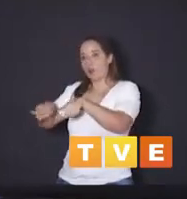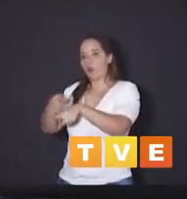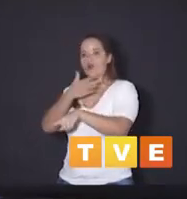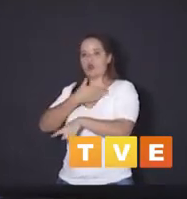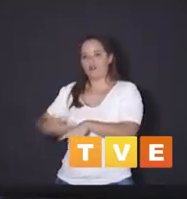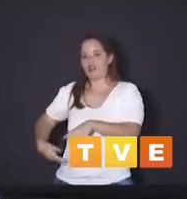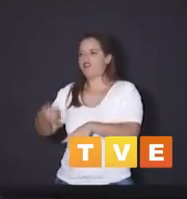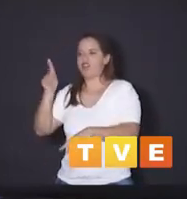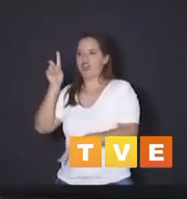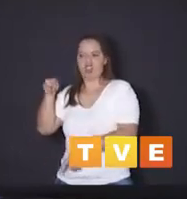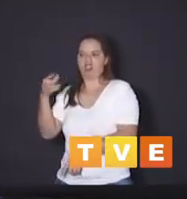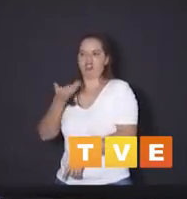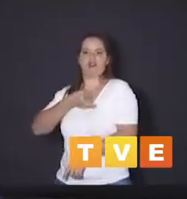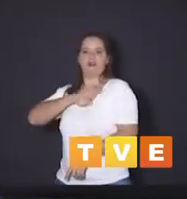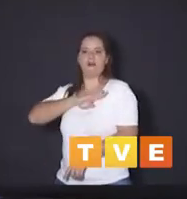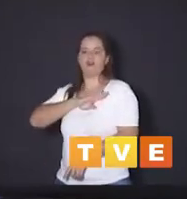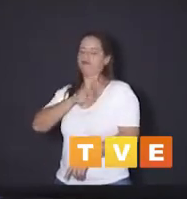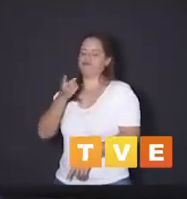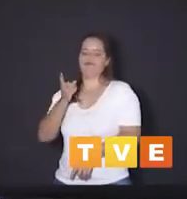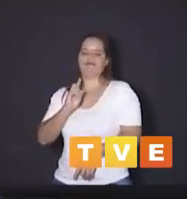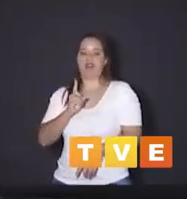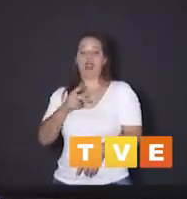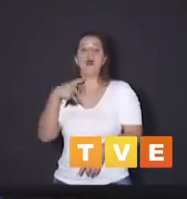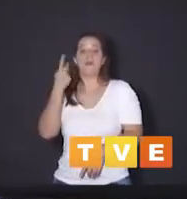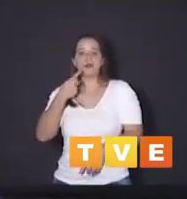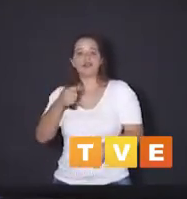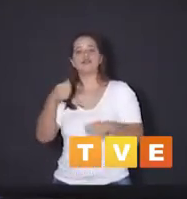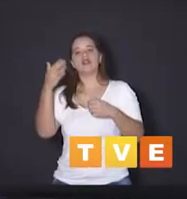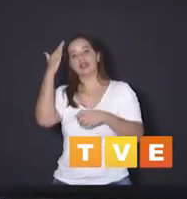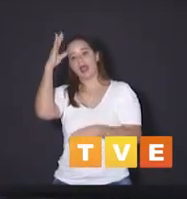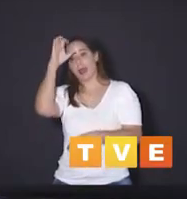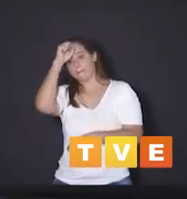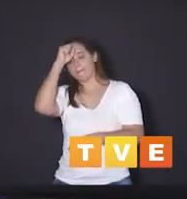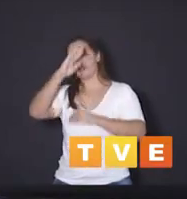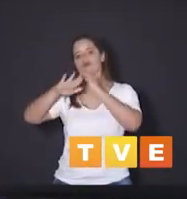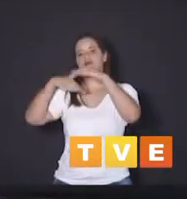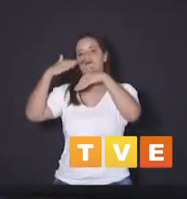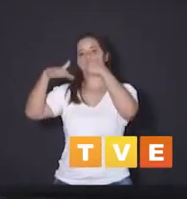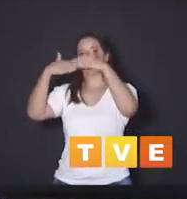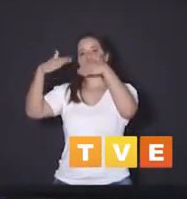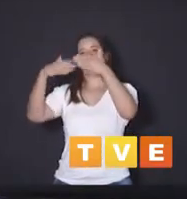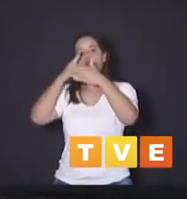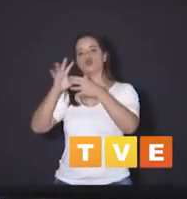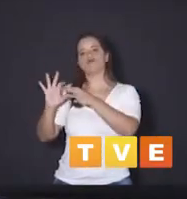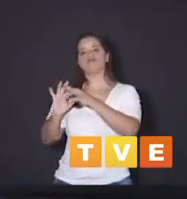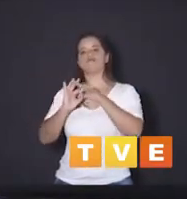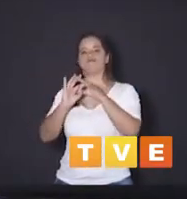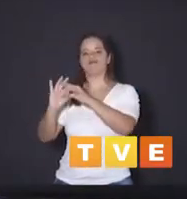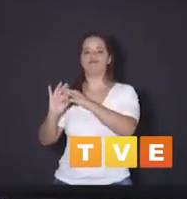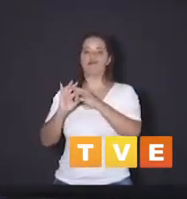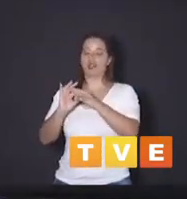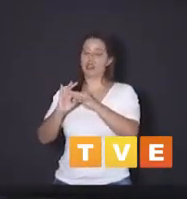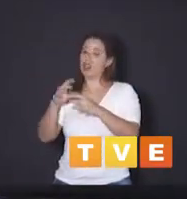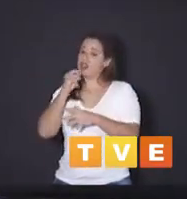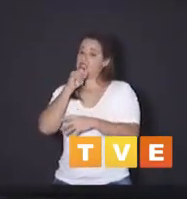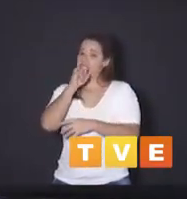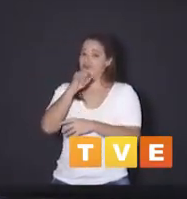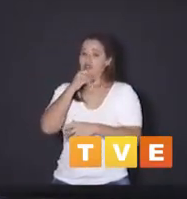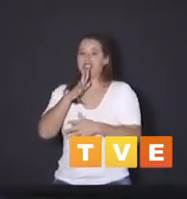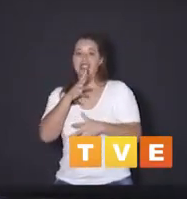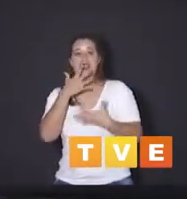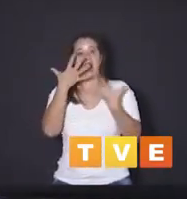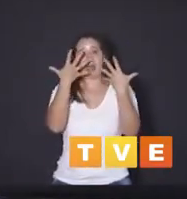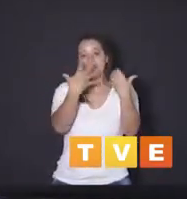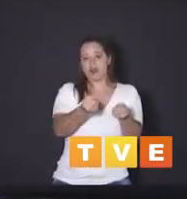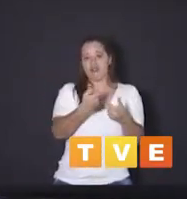é inimigo porque a política você também tem que aprender a construir alianças porque às vezes você quer provar alguma coisa você não consegue 100%